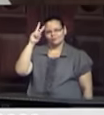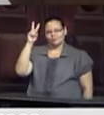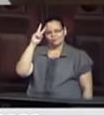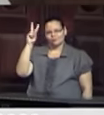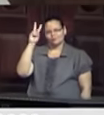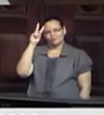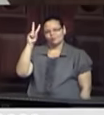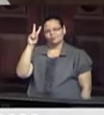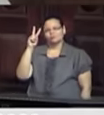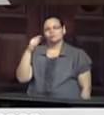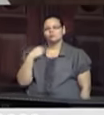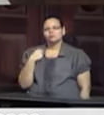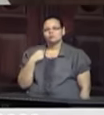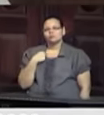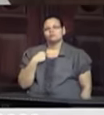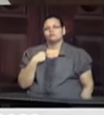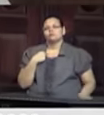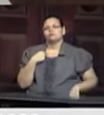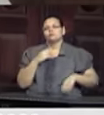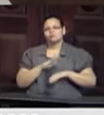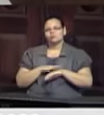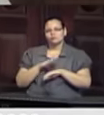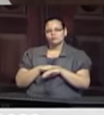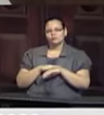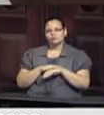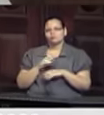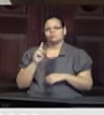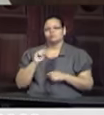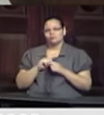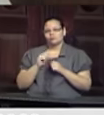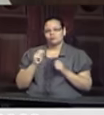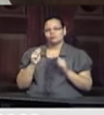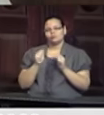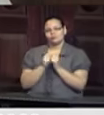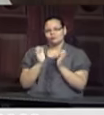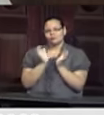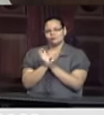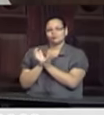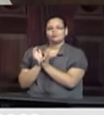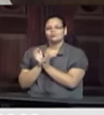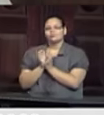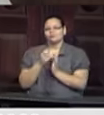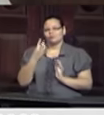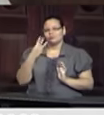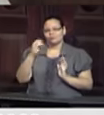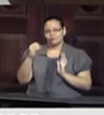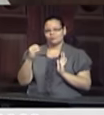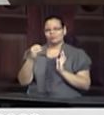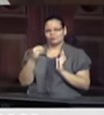Valdeck, que eu produzi com a minha mancada mais de 30 emendas.